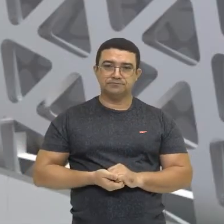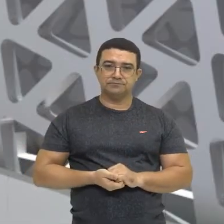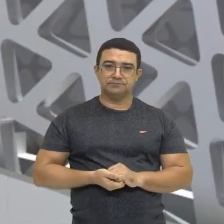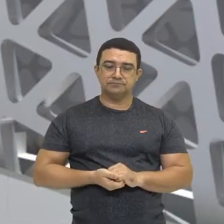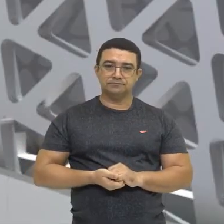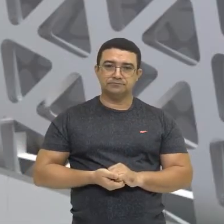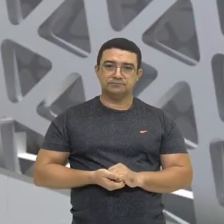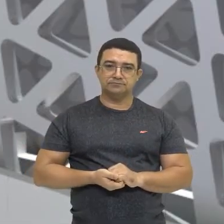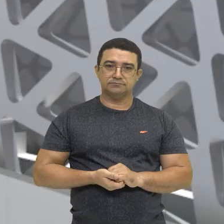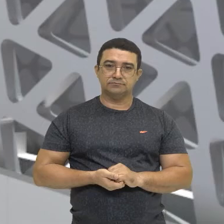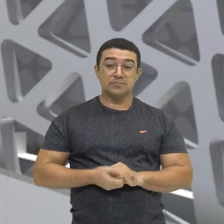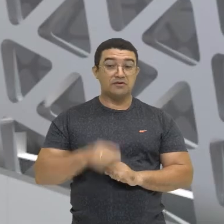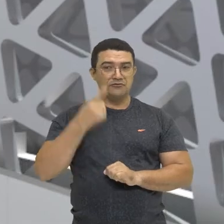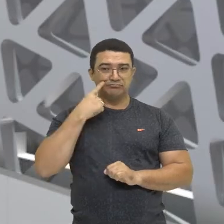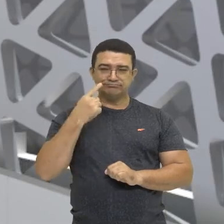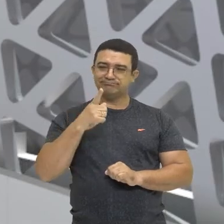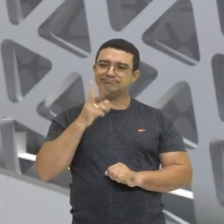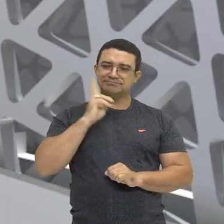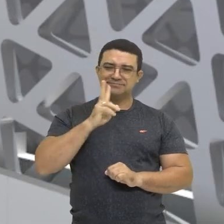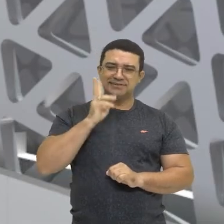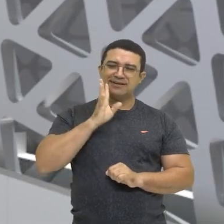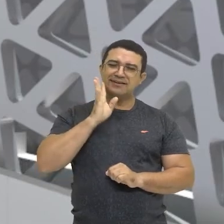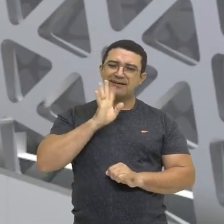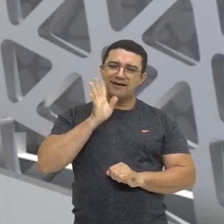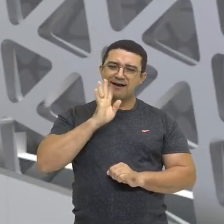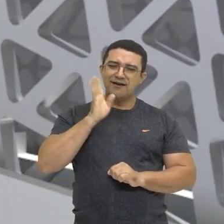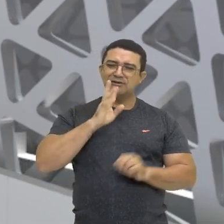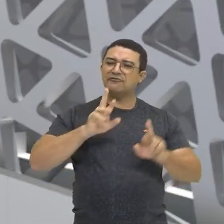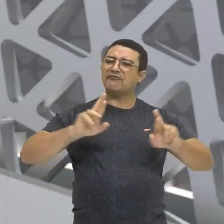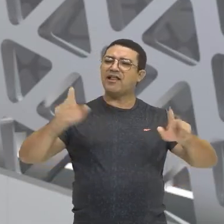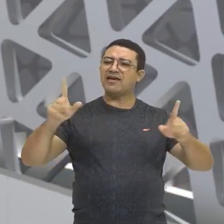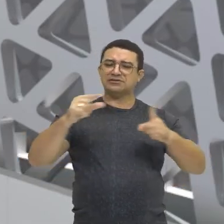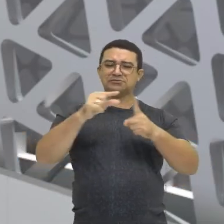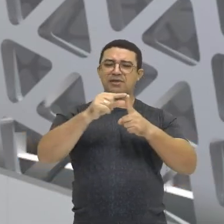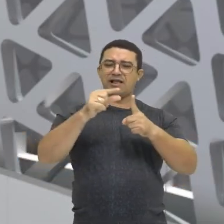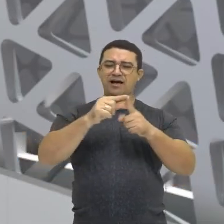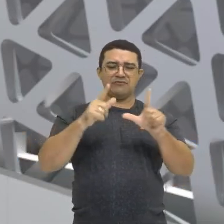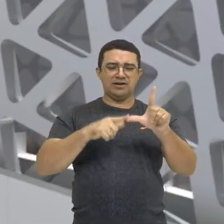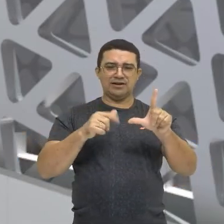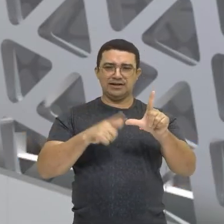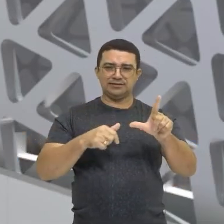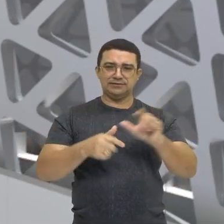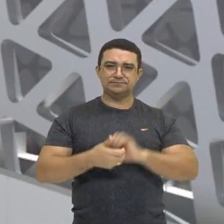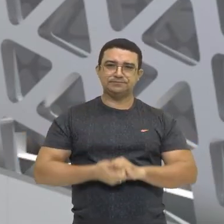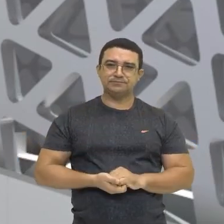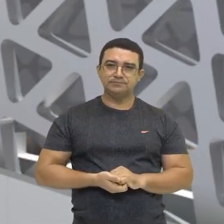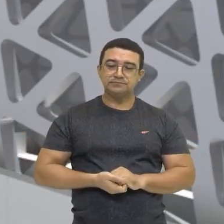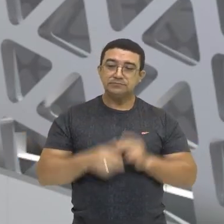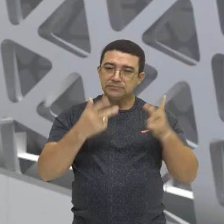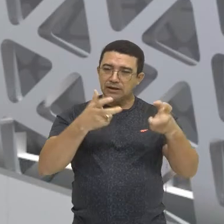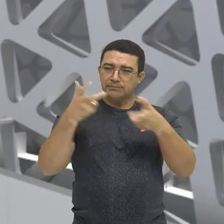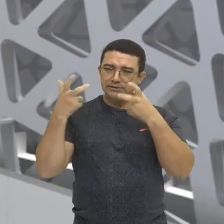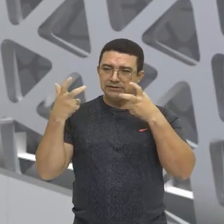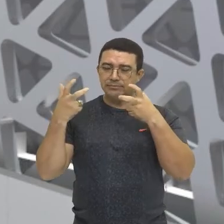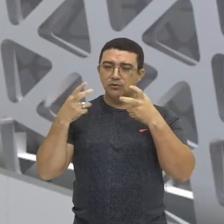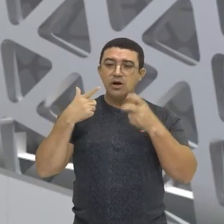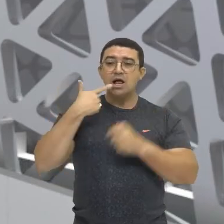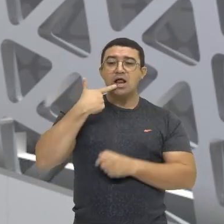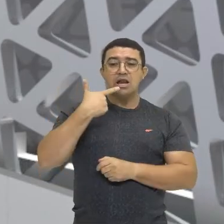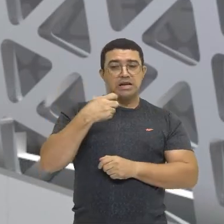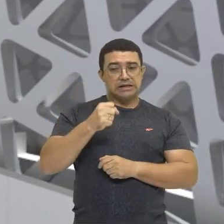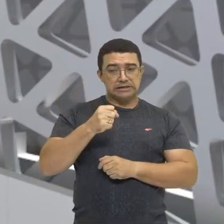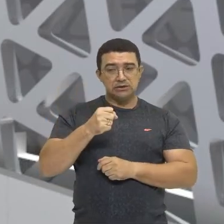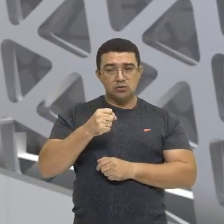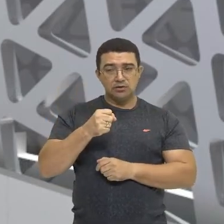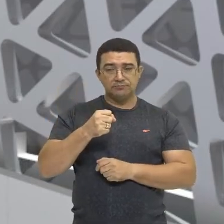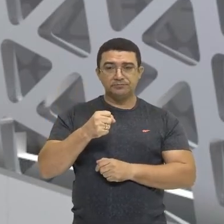Olha que legal, né? Muito, muito especial. Agora, você observou essa língua? Pois é,